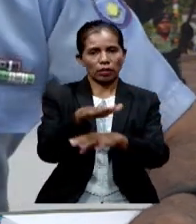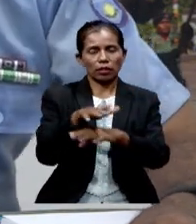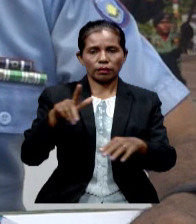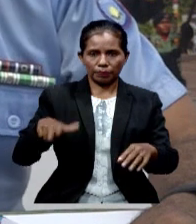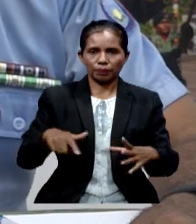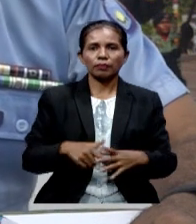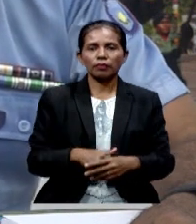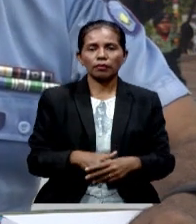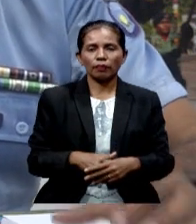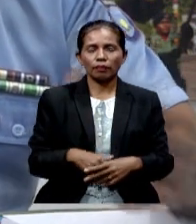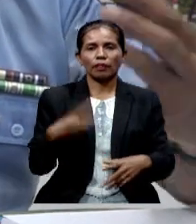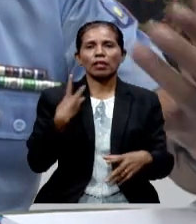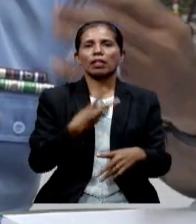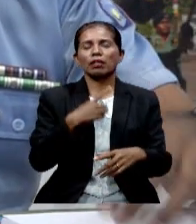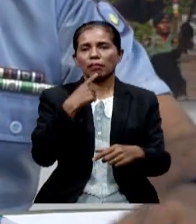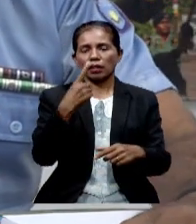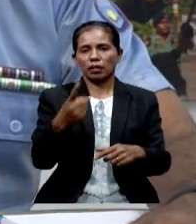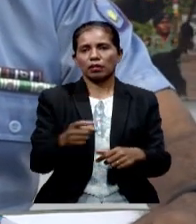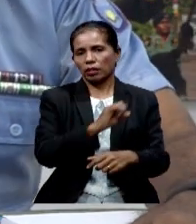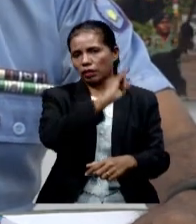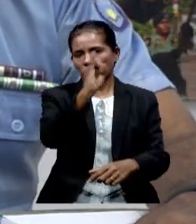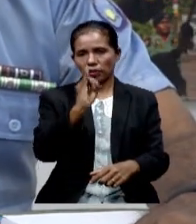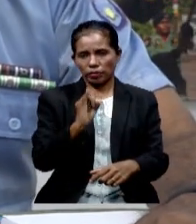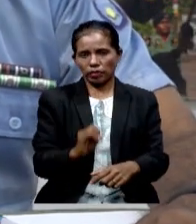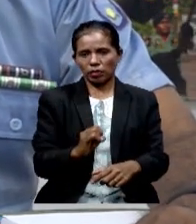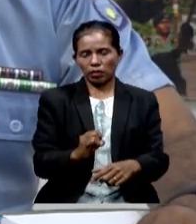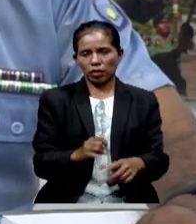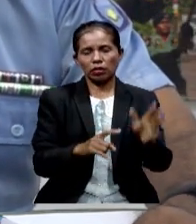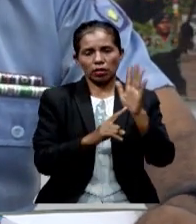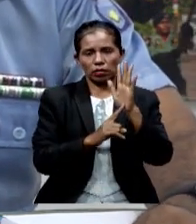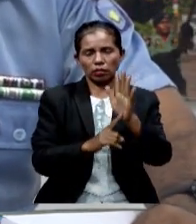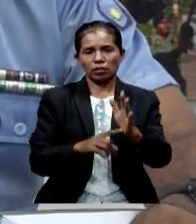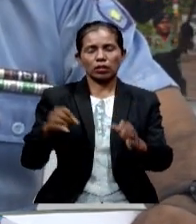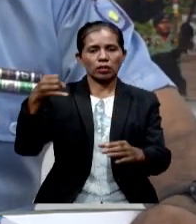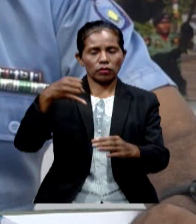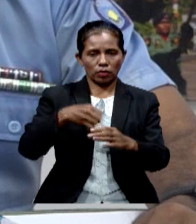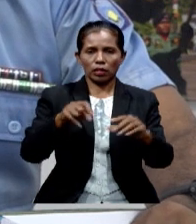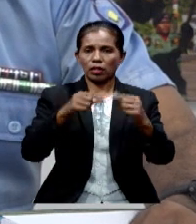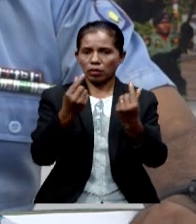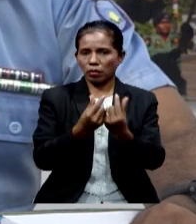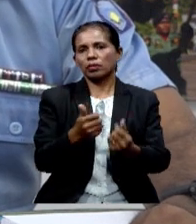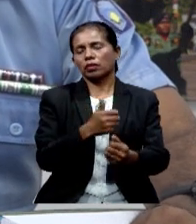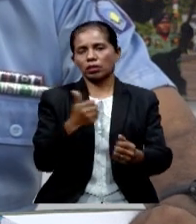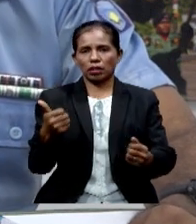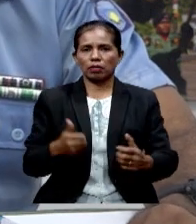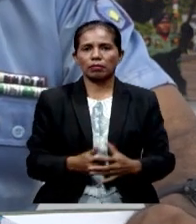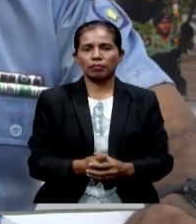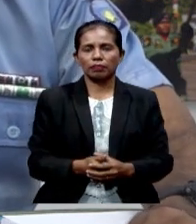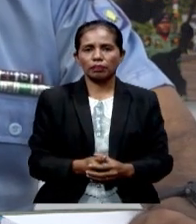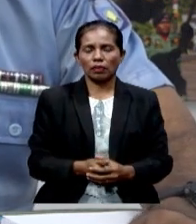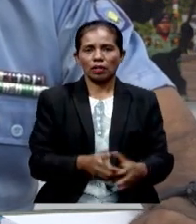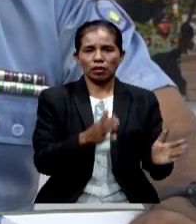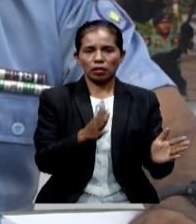bel hata te ia identificas e indica ba sira envolve ia grupo balu mas se